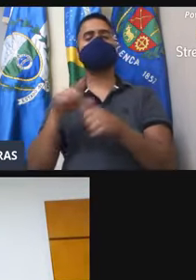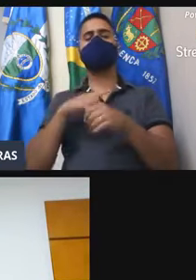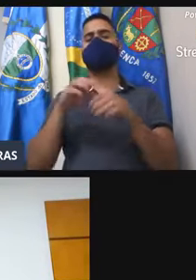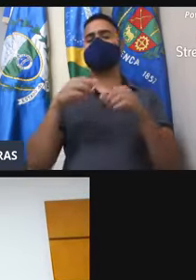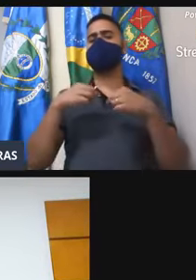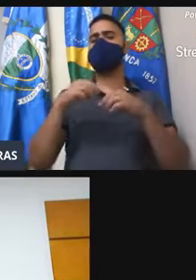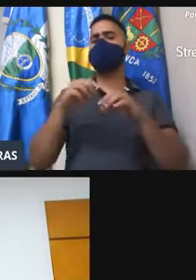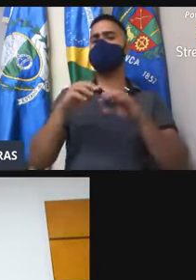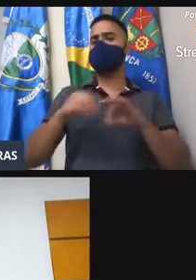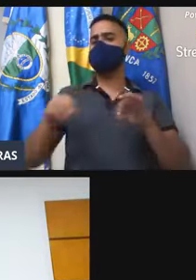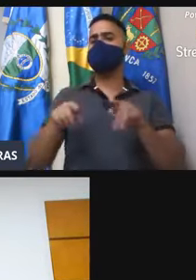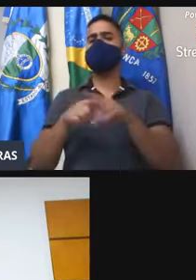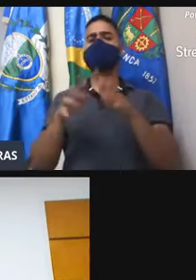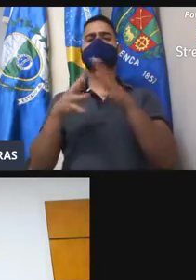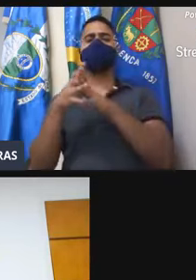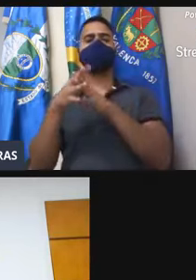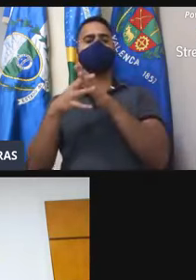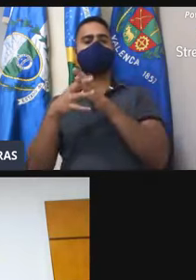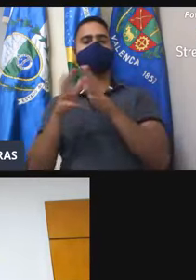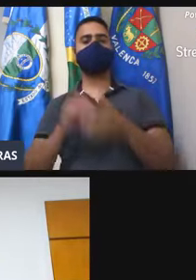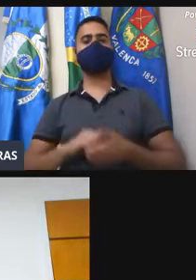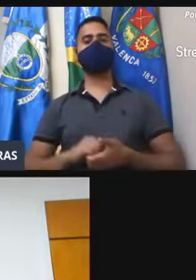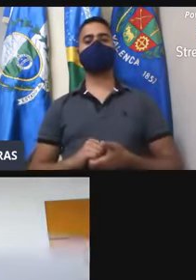de chão e luvas.